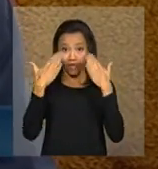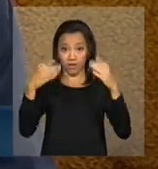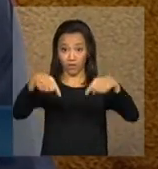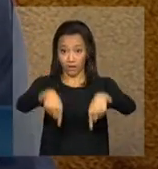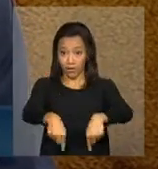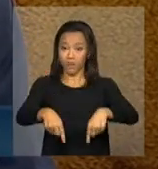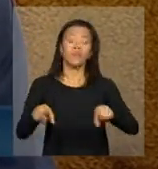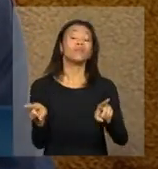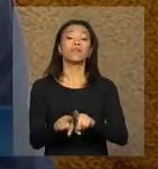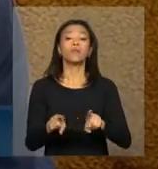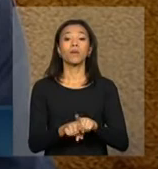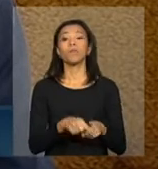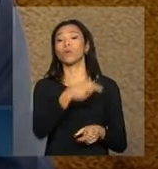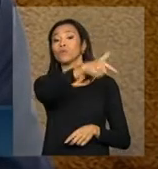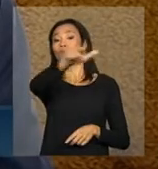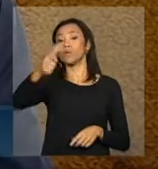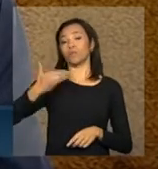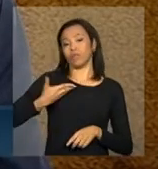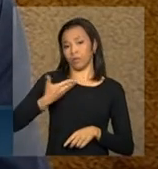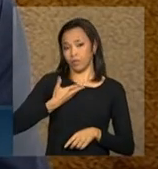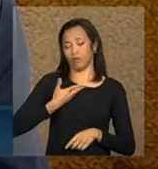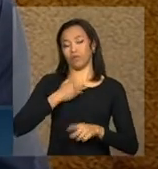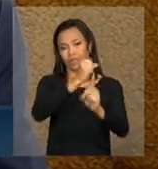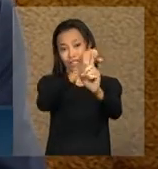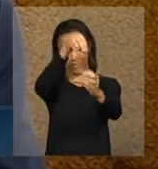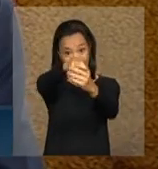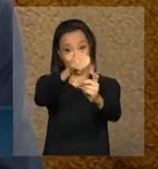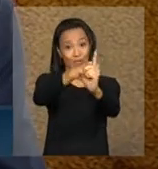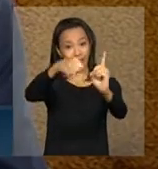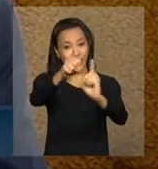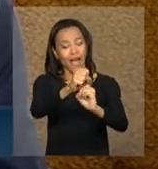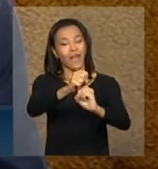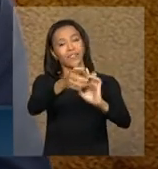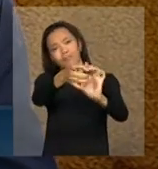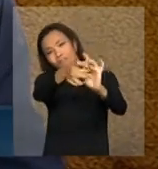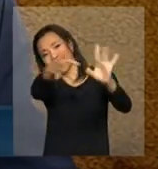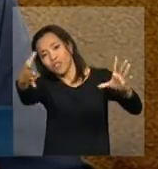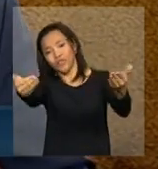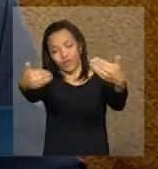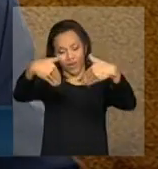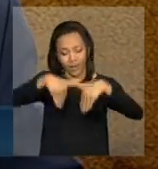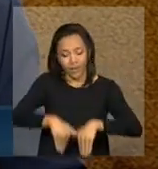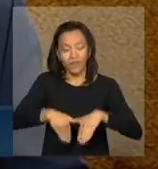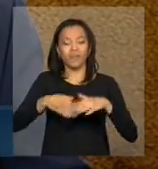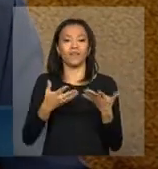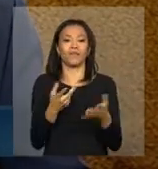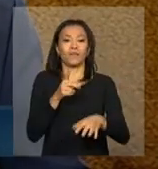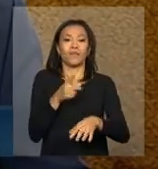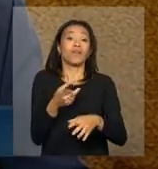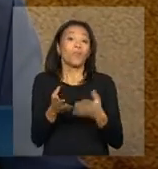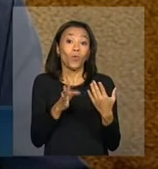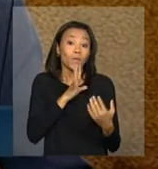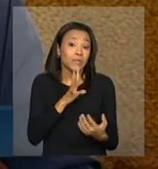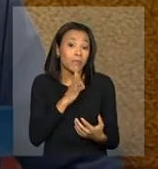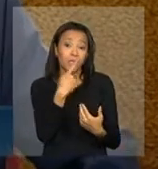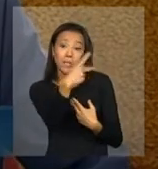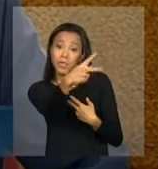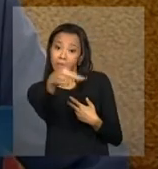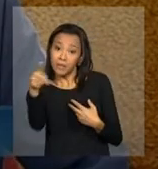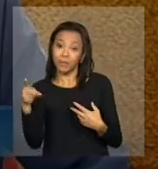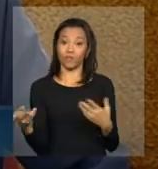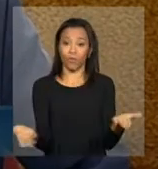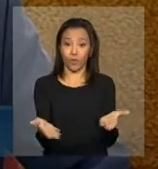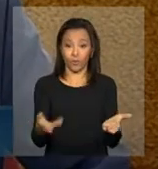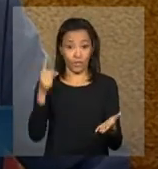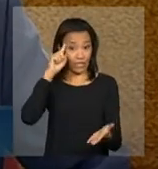da sociedade civil, que também se dispuseram a compartilhar seu tempo, sua energia, seu conhecimento com a gente aqui nesse dia